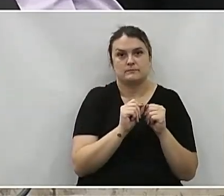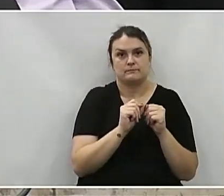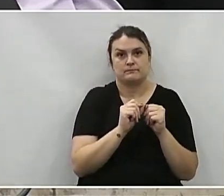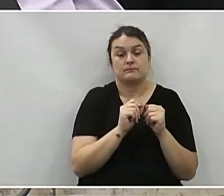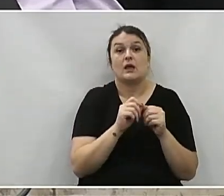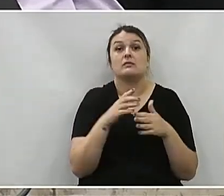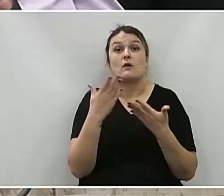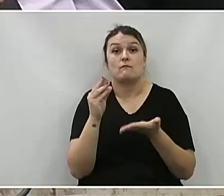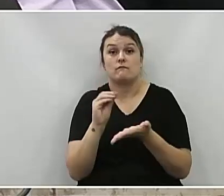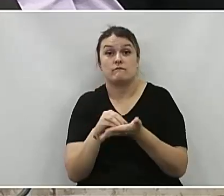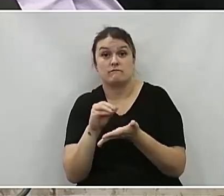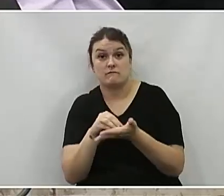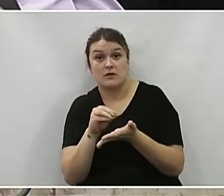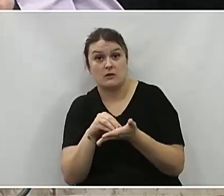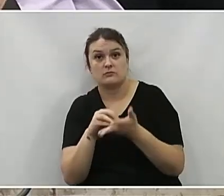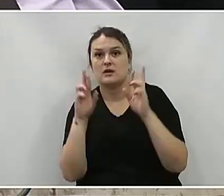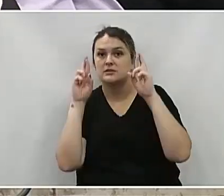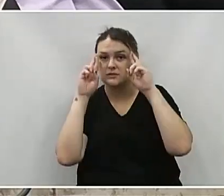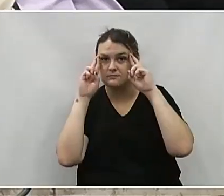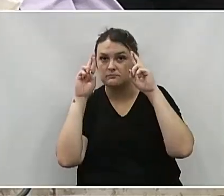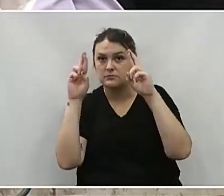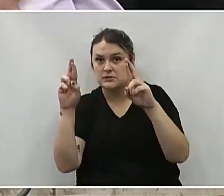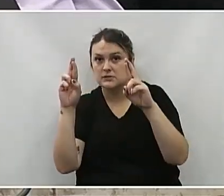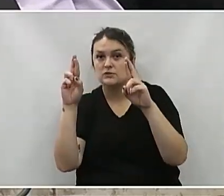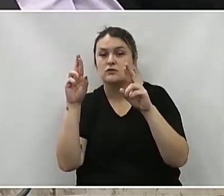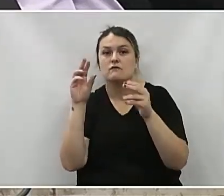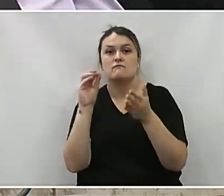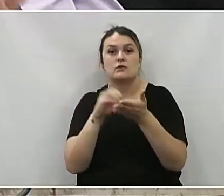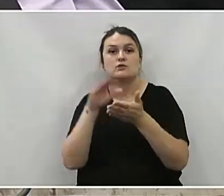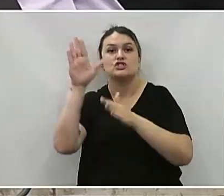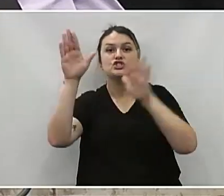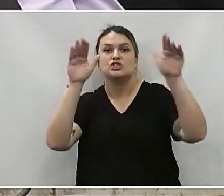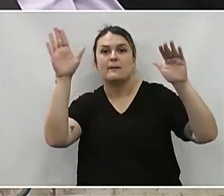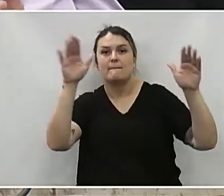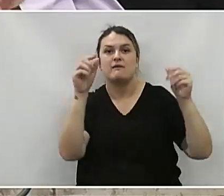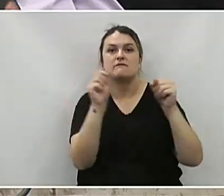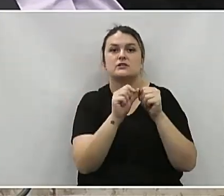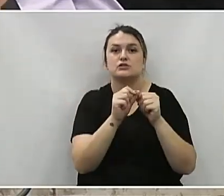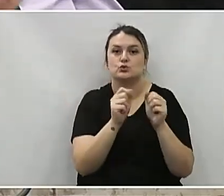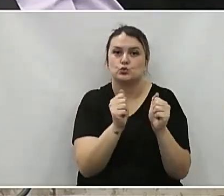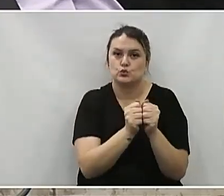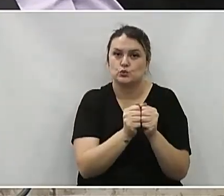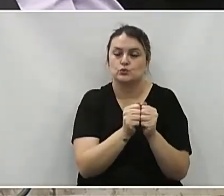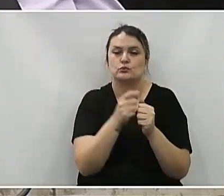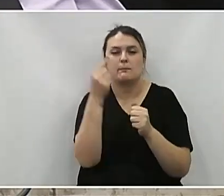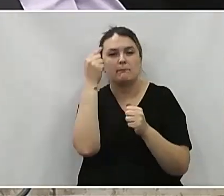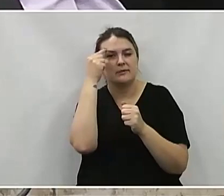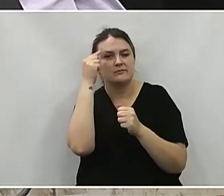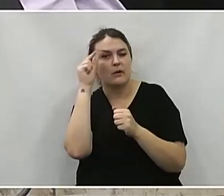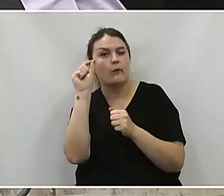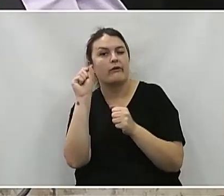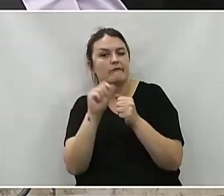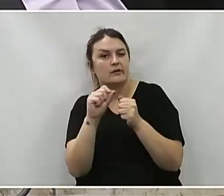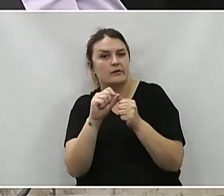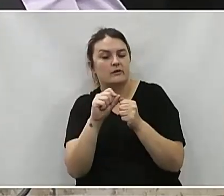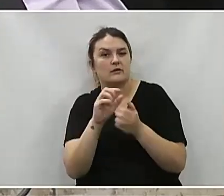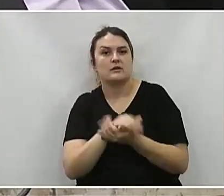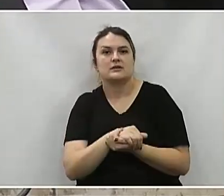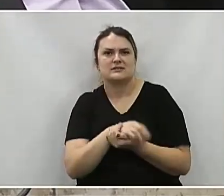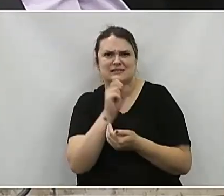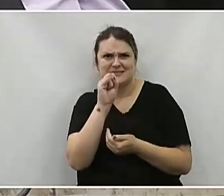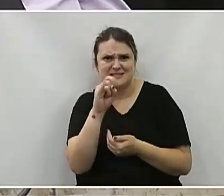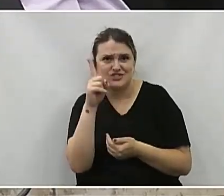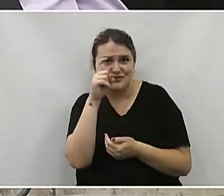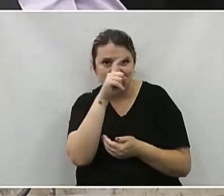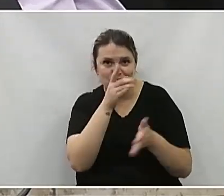e tá faltando um respeito e chamar para construir junto né pensar no que vai ser feito porque se